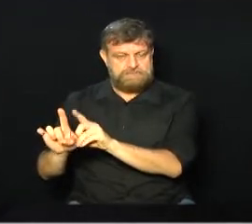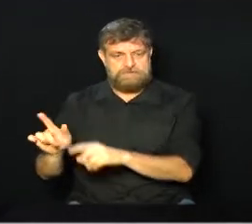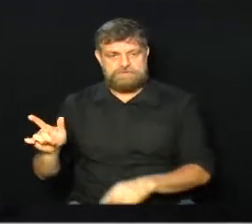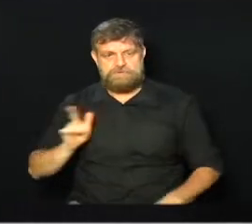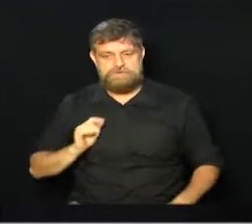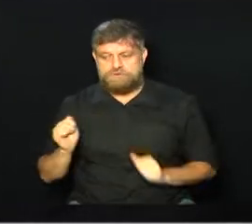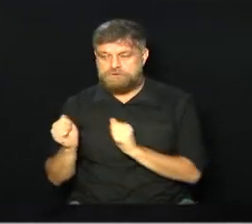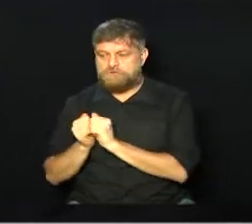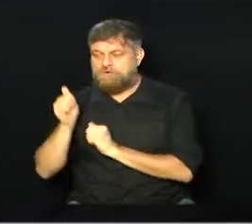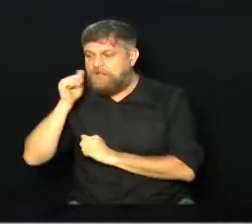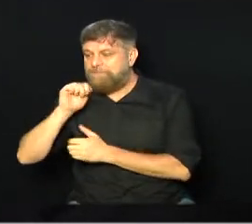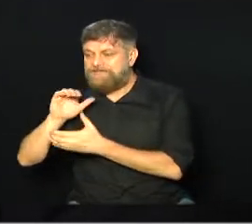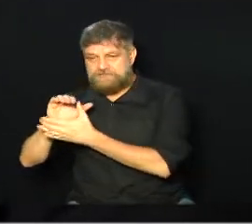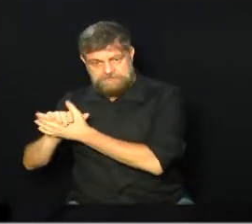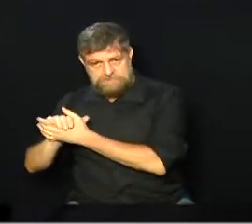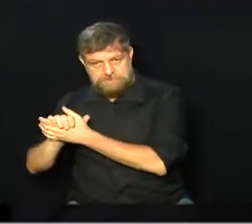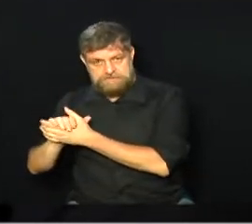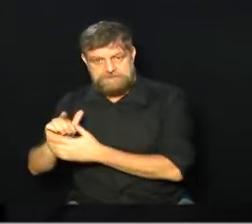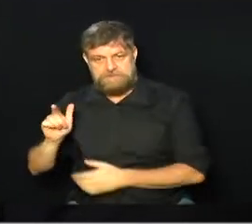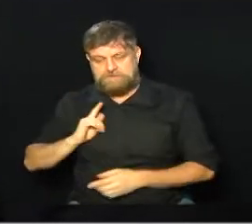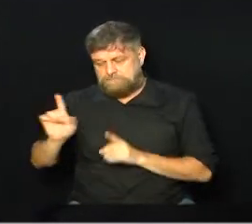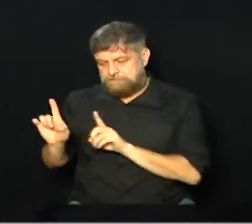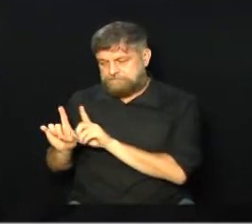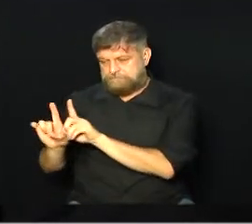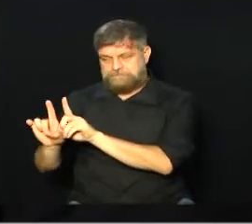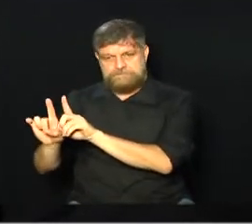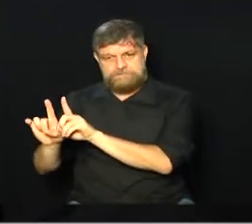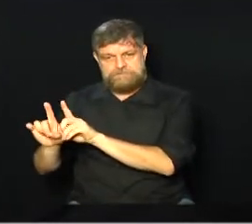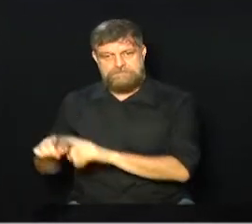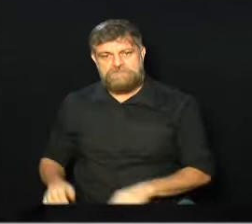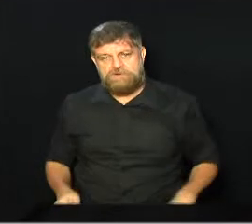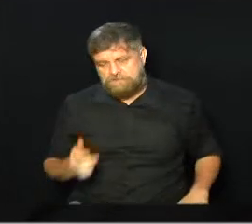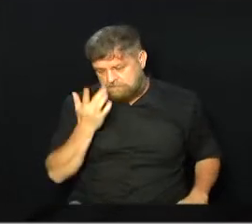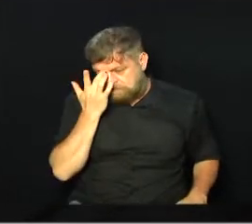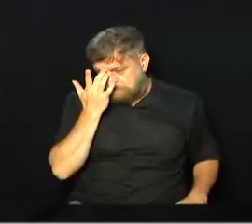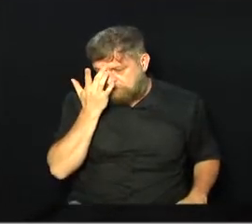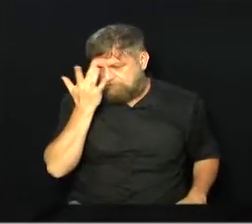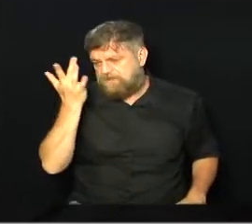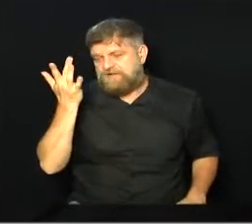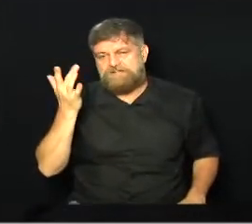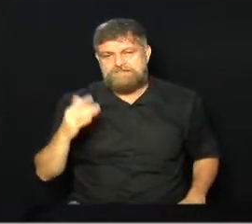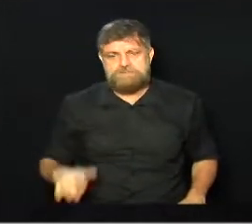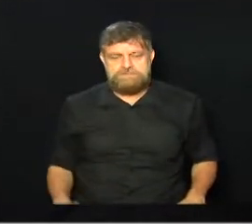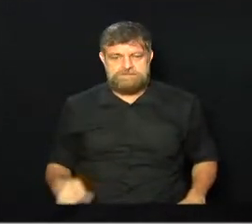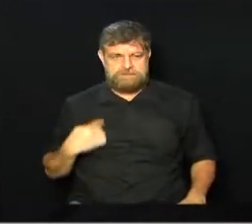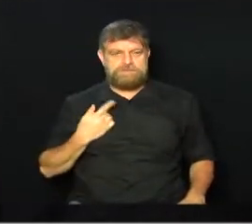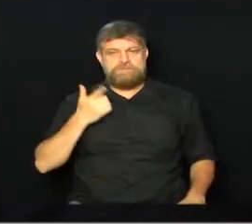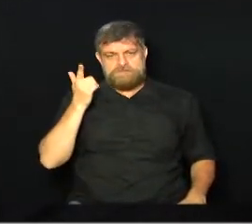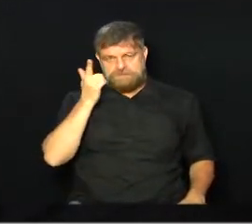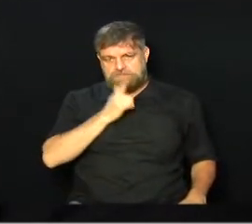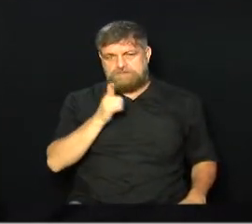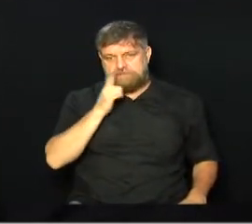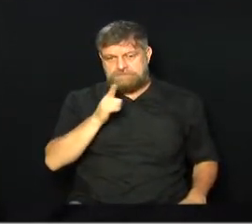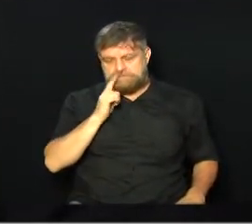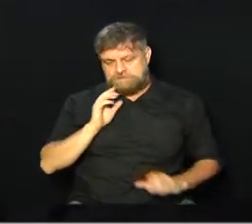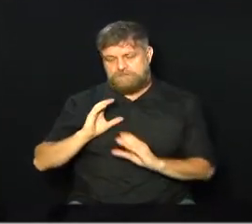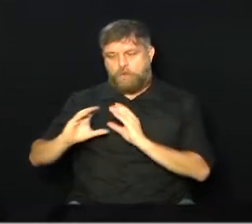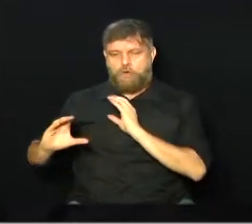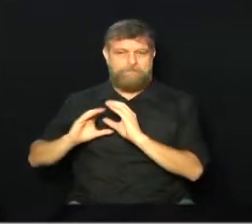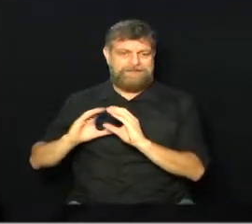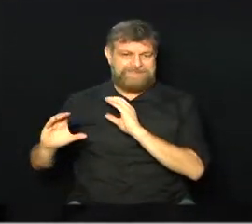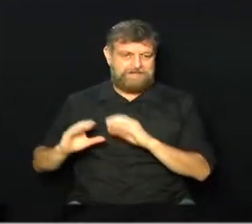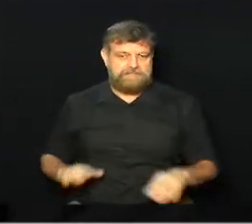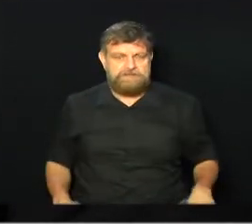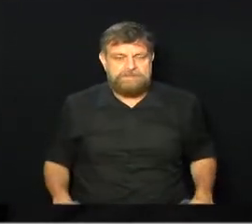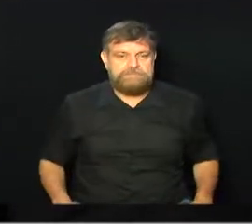com a minha esposa também. Então, foi uma facilidade que a gente conseguiu fácil. Agora,